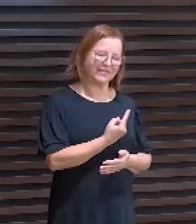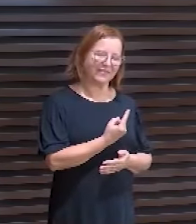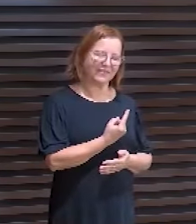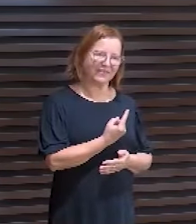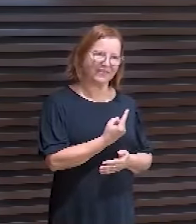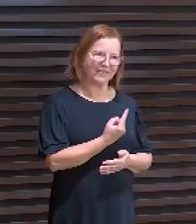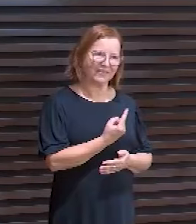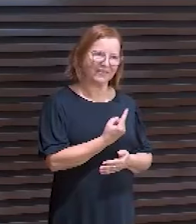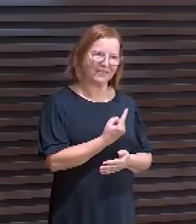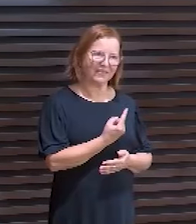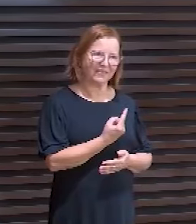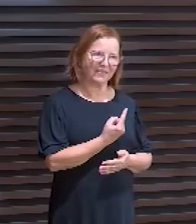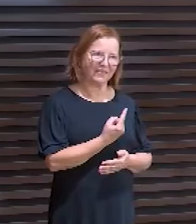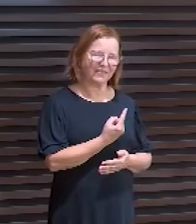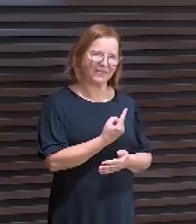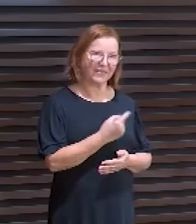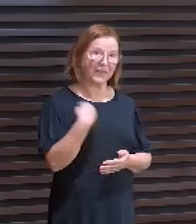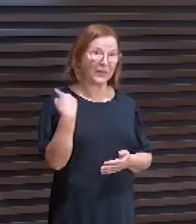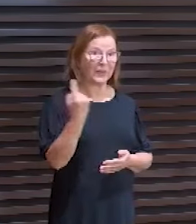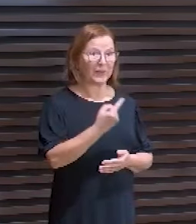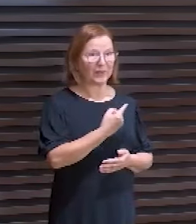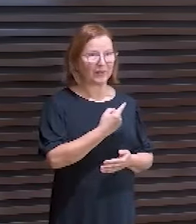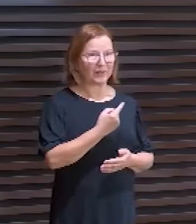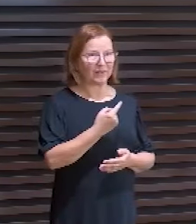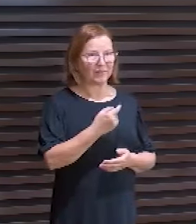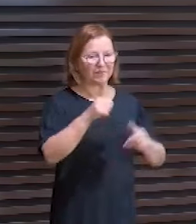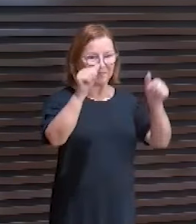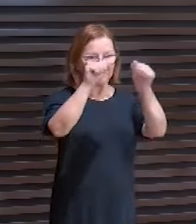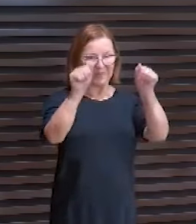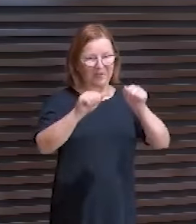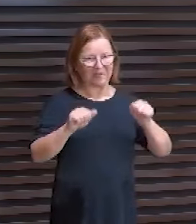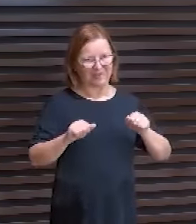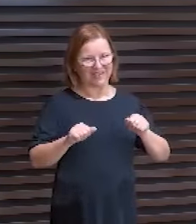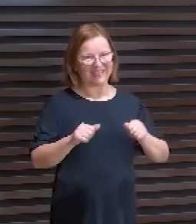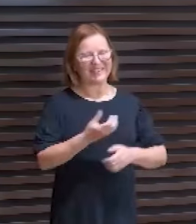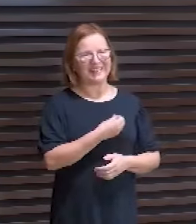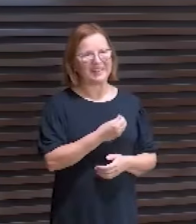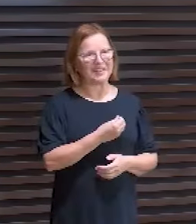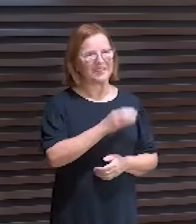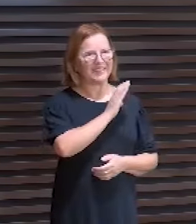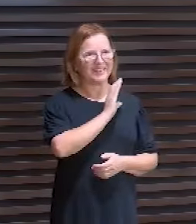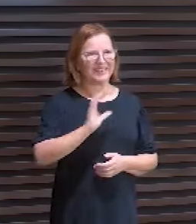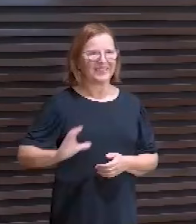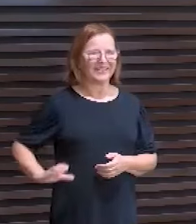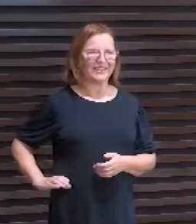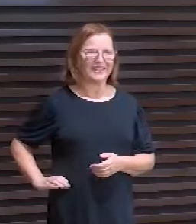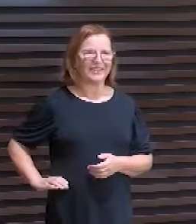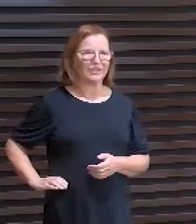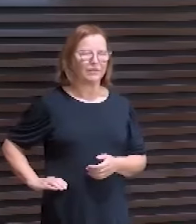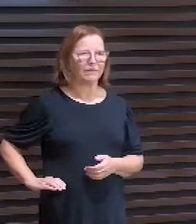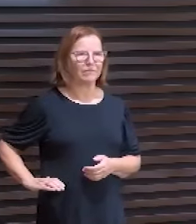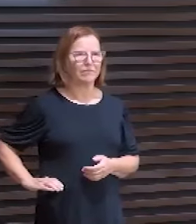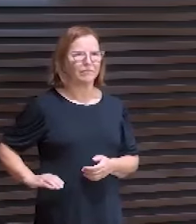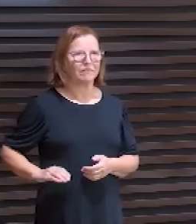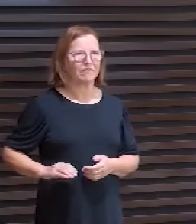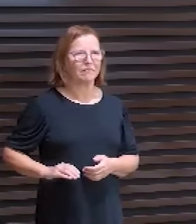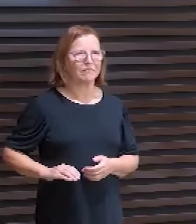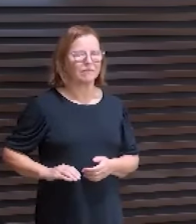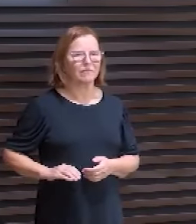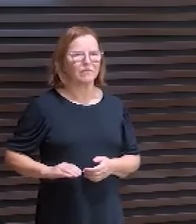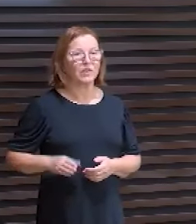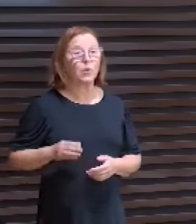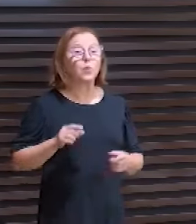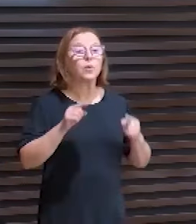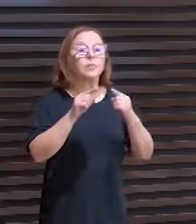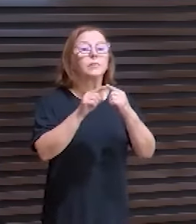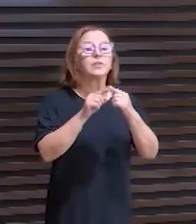nossa do nosso amoldar a vida de Cristo para que servem as diferenças pra gente